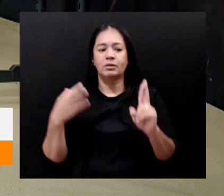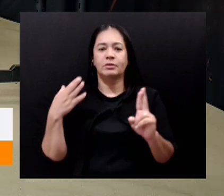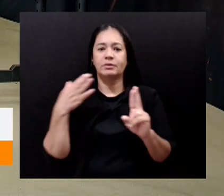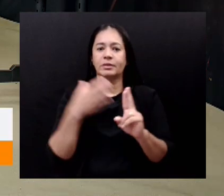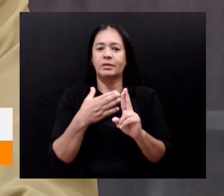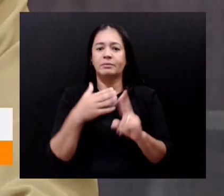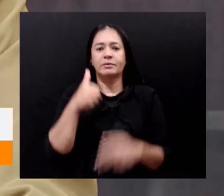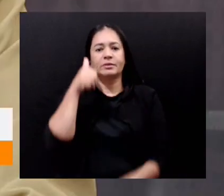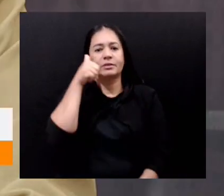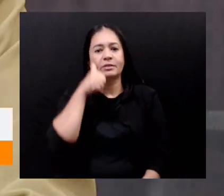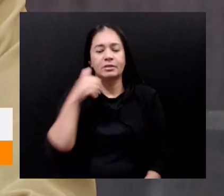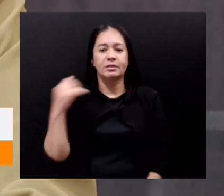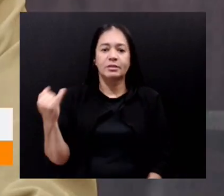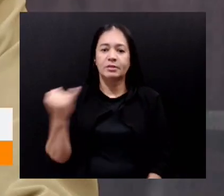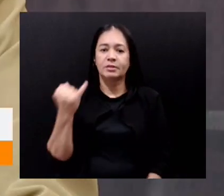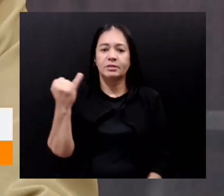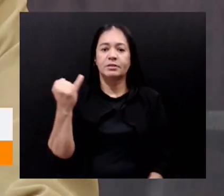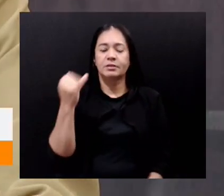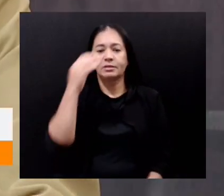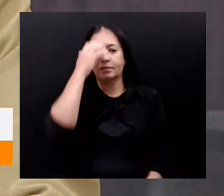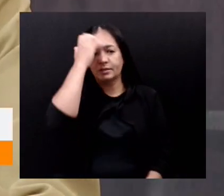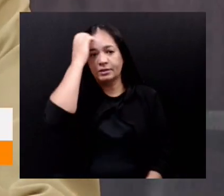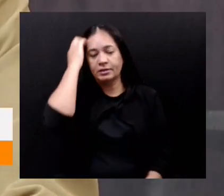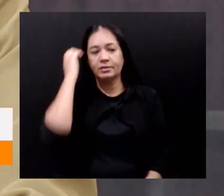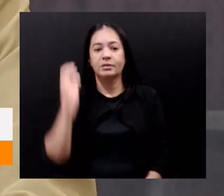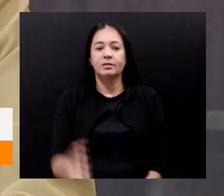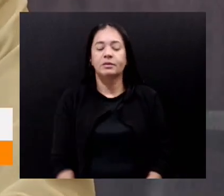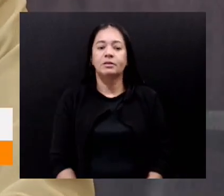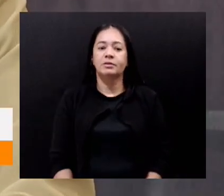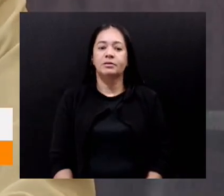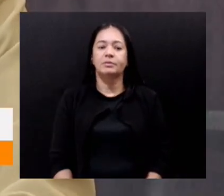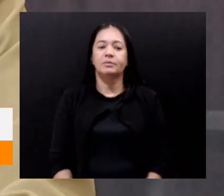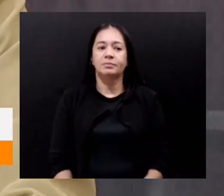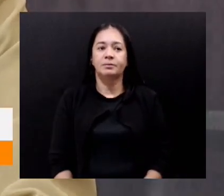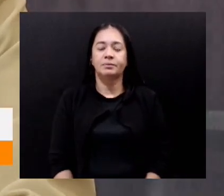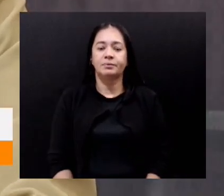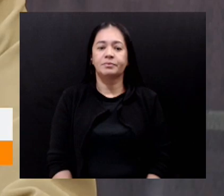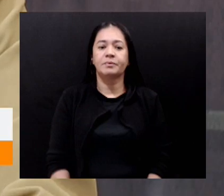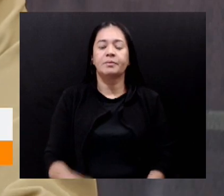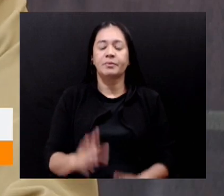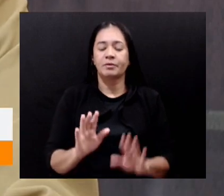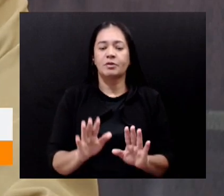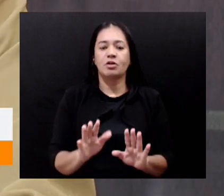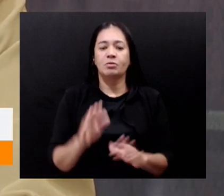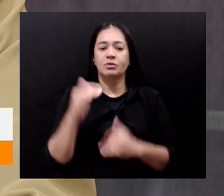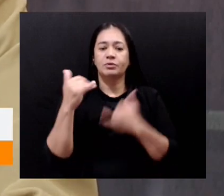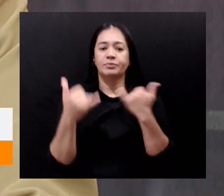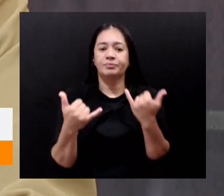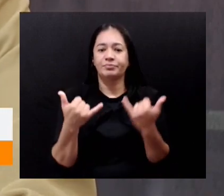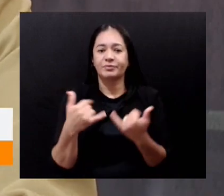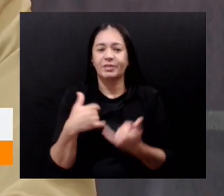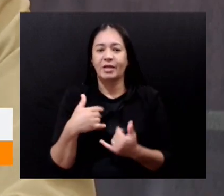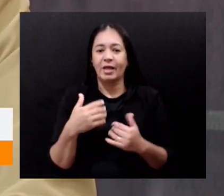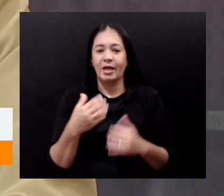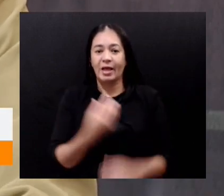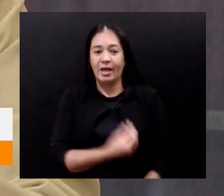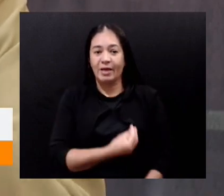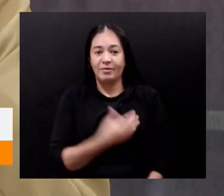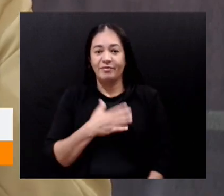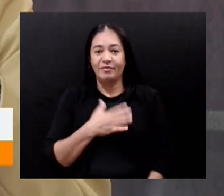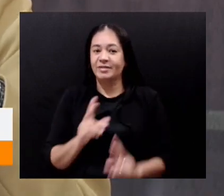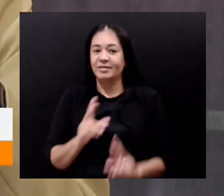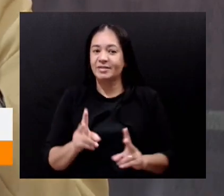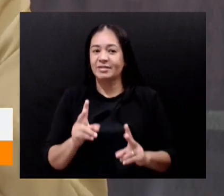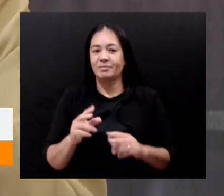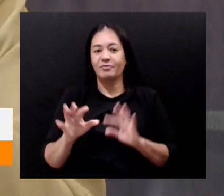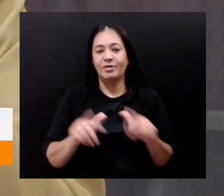importante. São opostos, não Aham. é? Eu brinco lá na casa que eu toda a minha vida mexi com papéis, Sim, não é? Agora